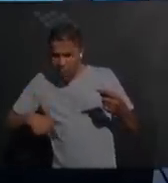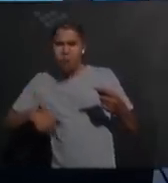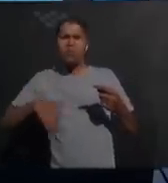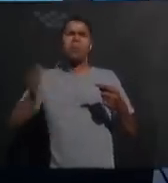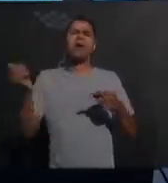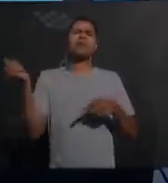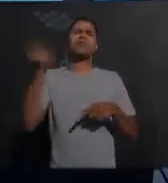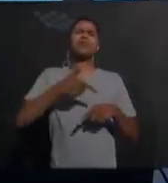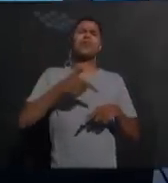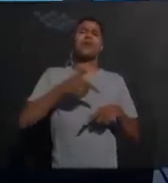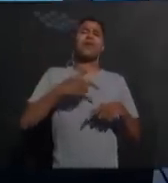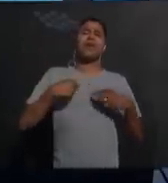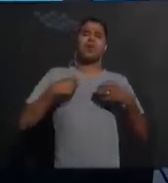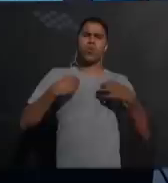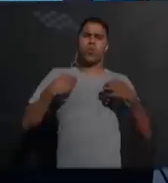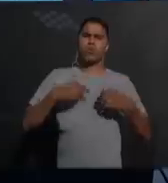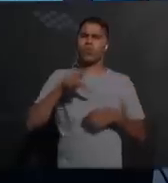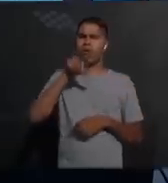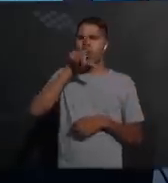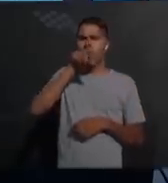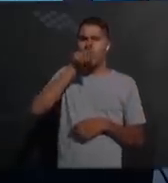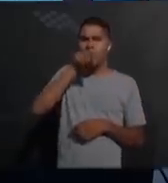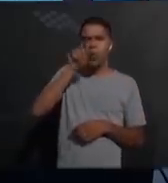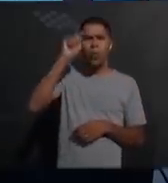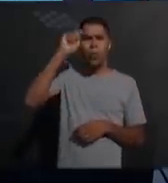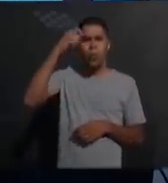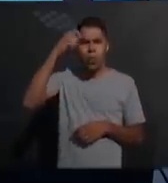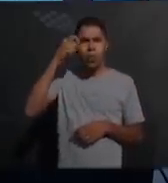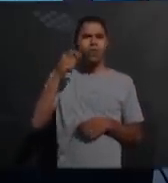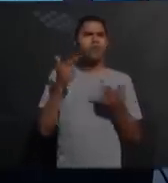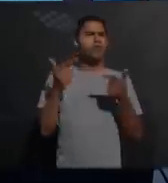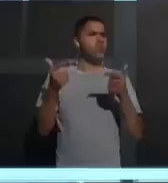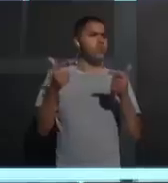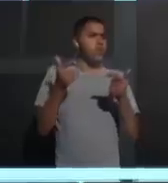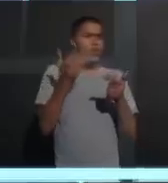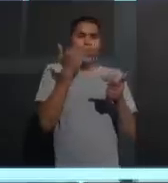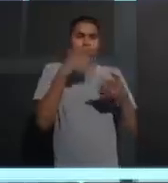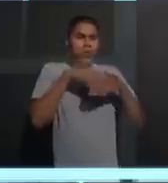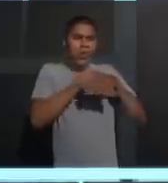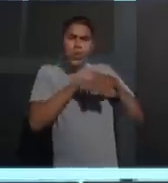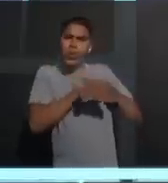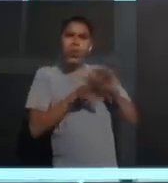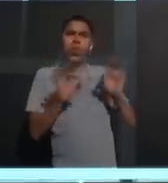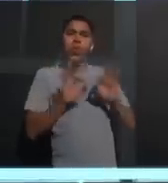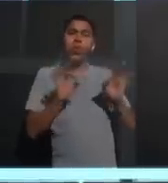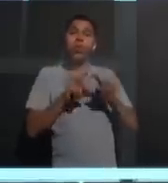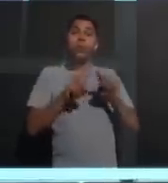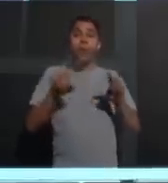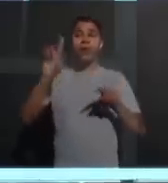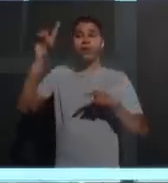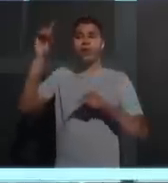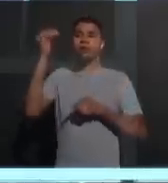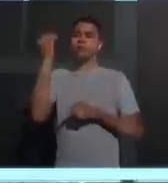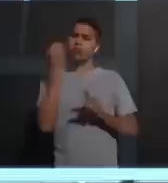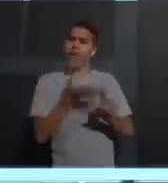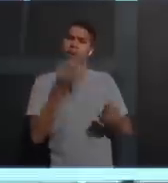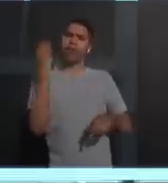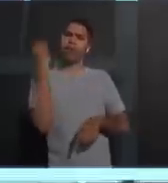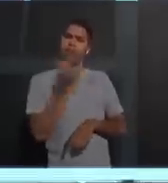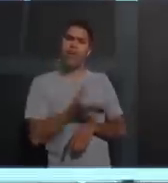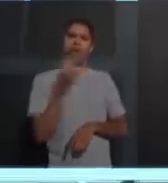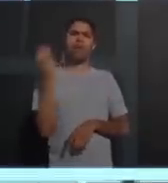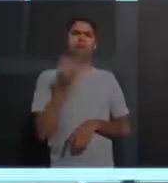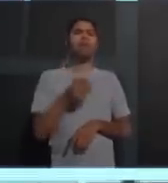observe os corvos não semeiam nem colhem não tem armazém em celeiros contudo deus nos alimenta e